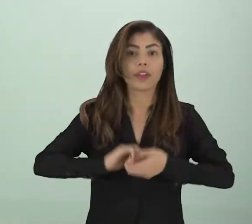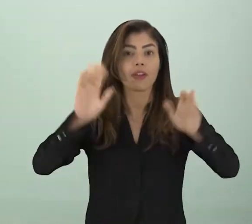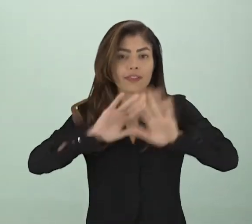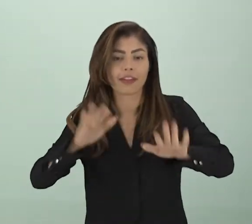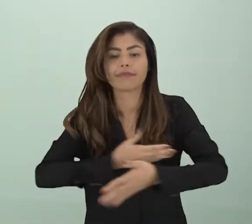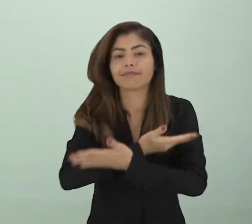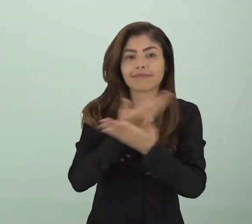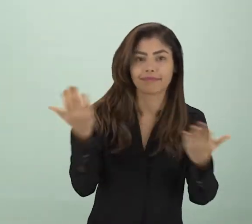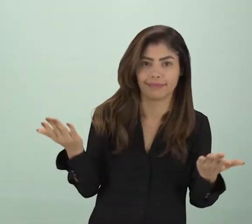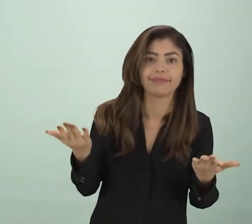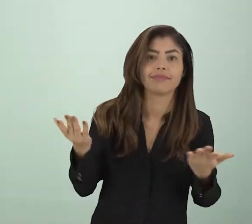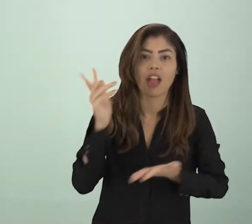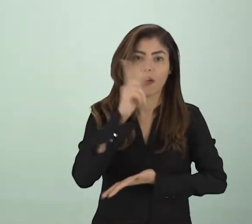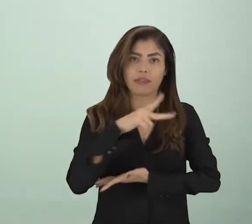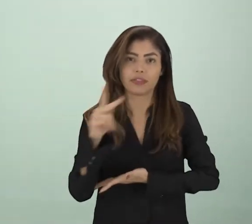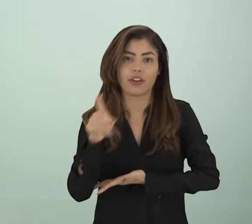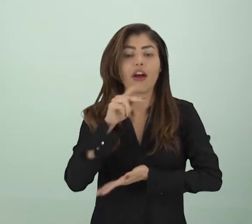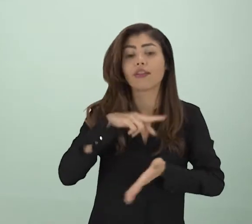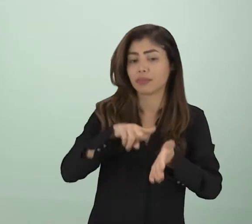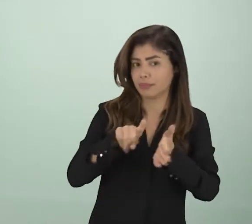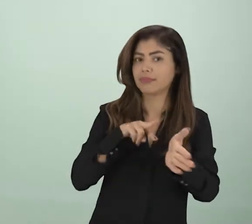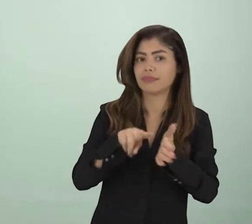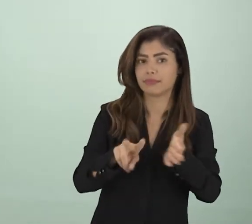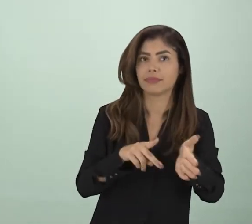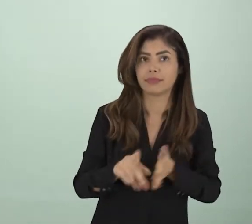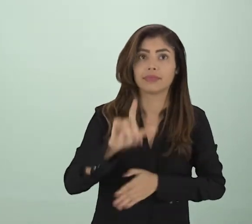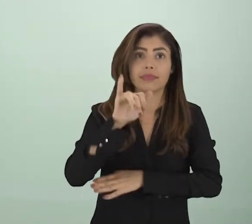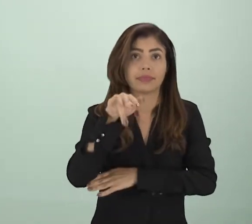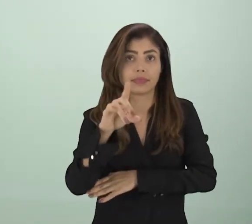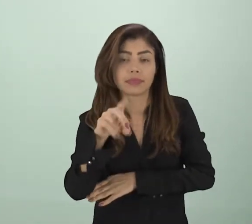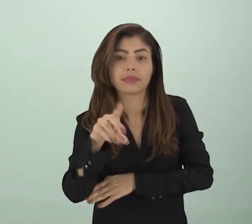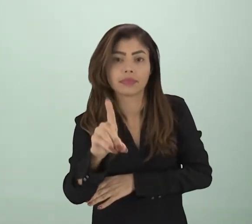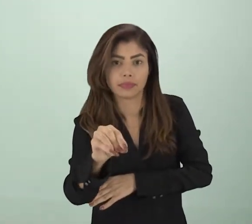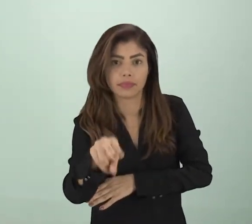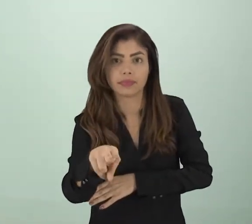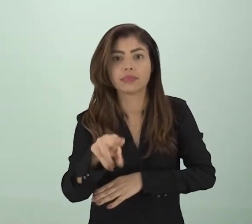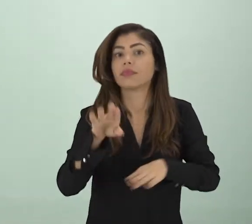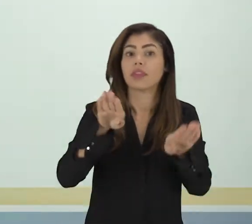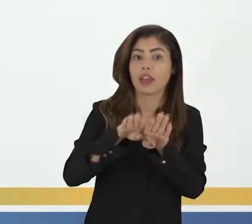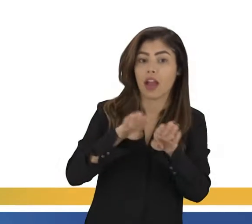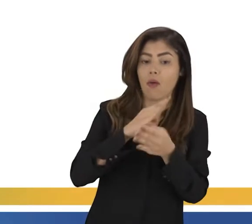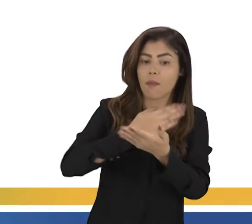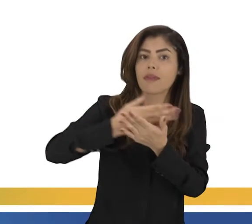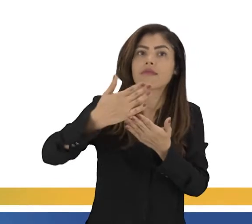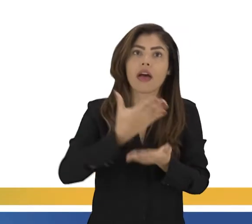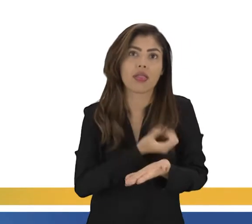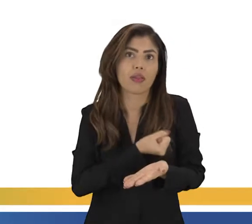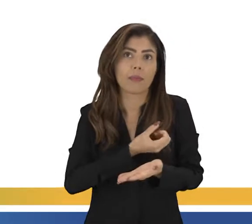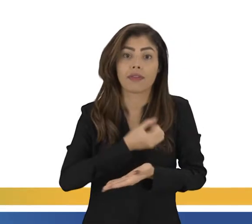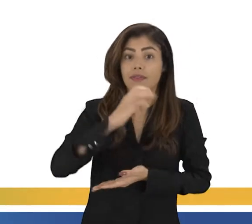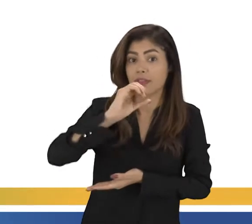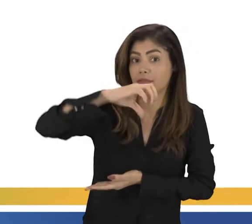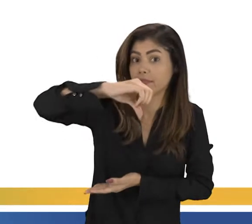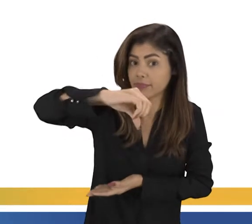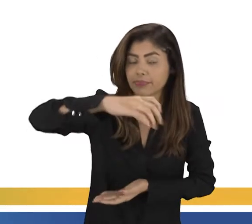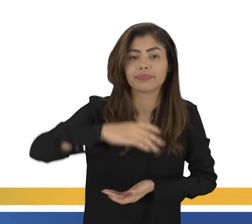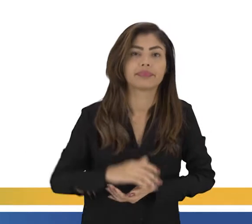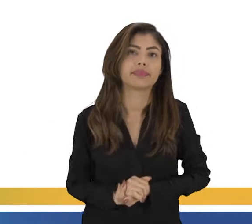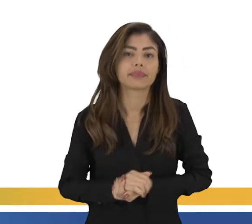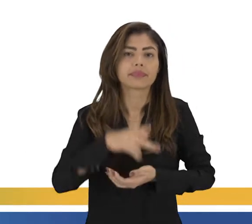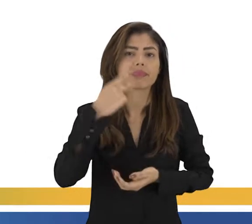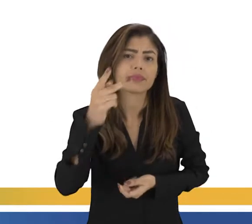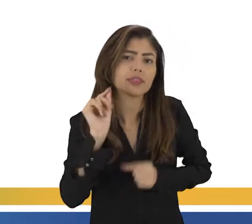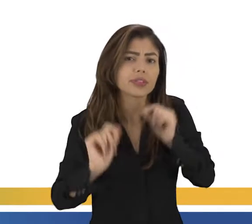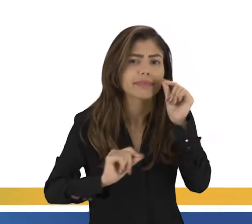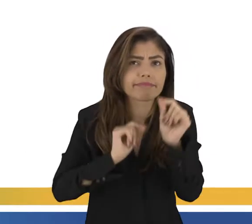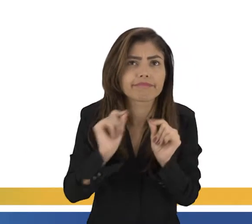Olá, galera. Eu sou o professor de Biologia, Lyndon Johnson. Vamos iniciar a aula número 09, que vai